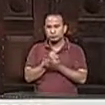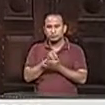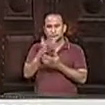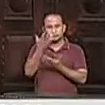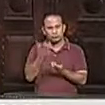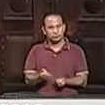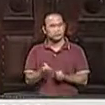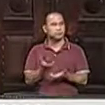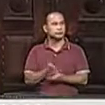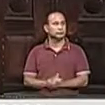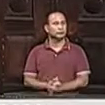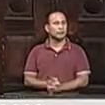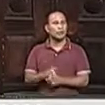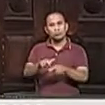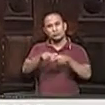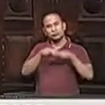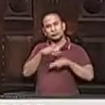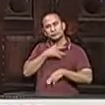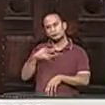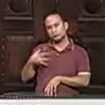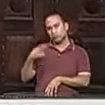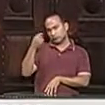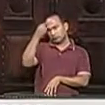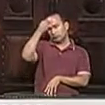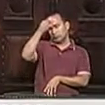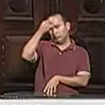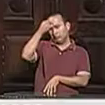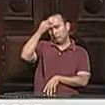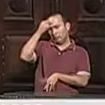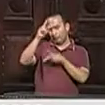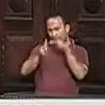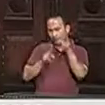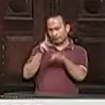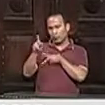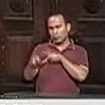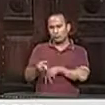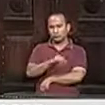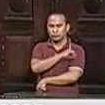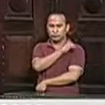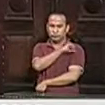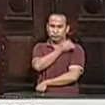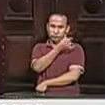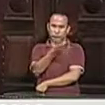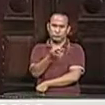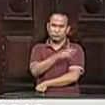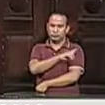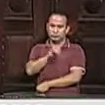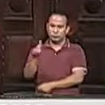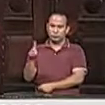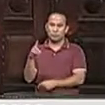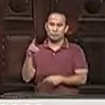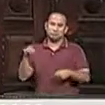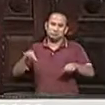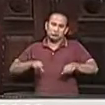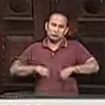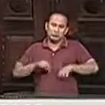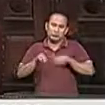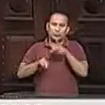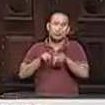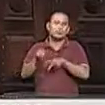saída estrutural para que a saúde mental do Estado do Rio de Janeiro não seja desmontada, gerando sofrimento para a sua população.